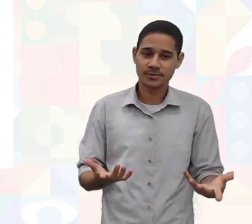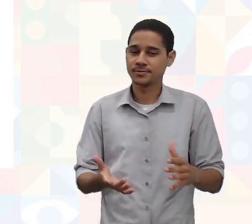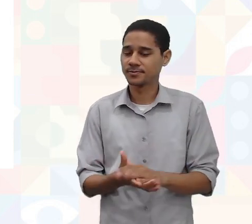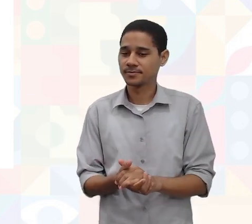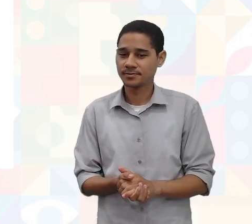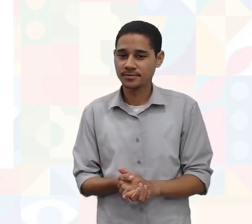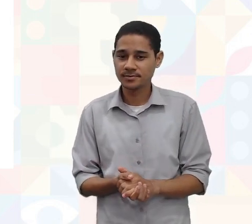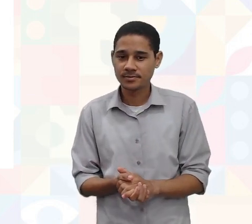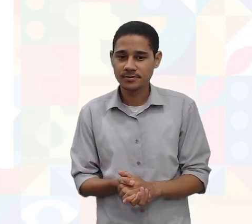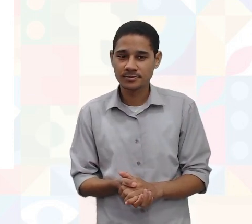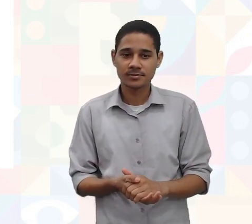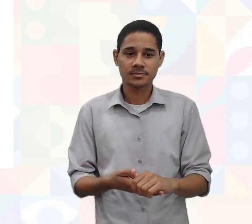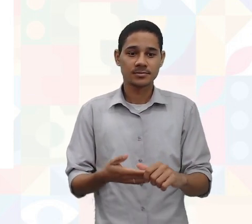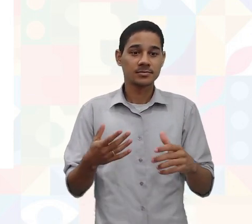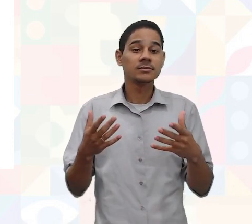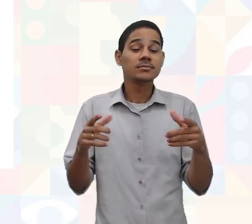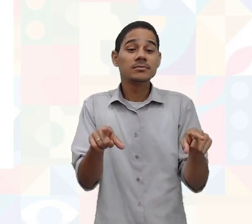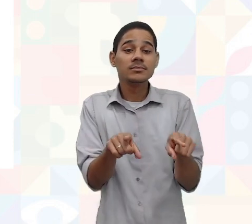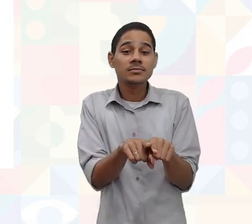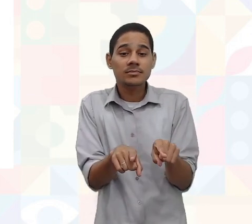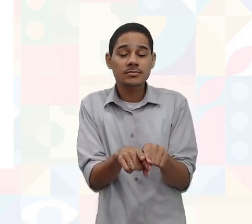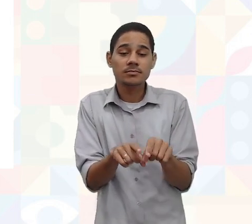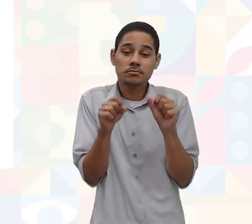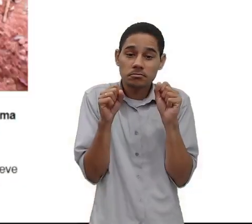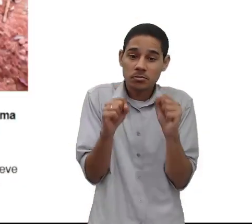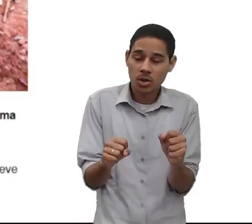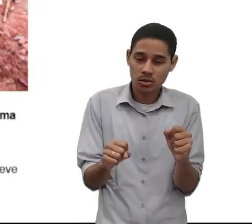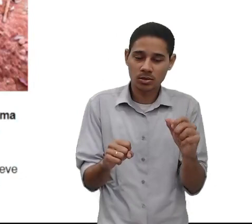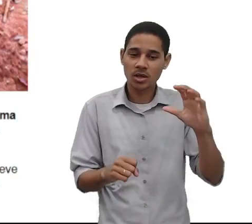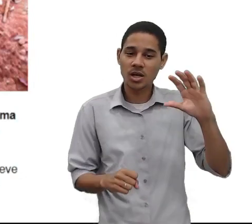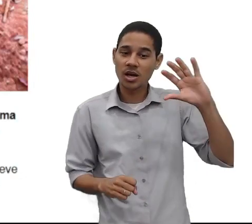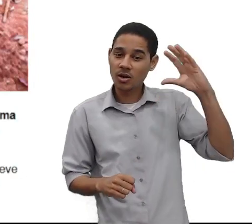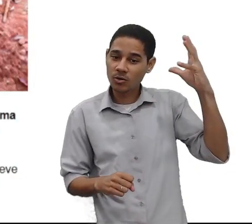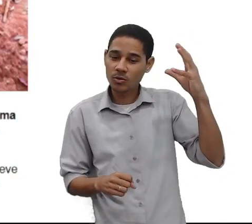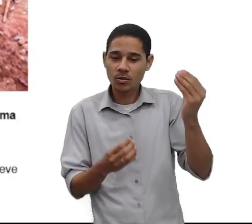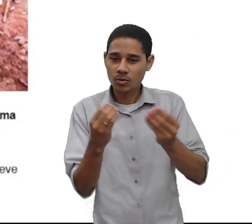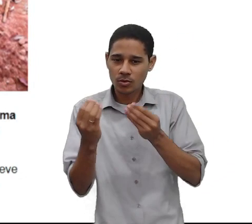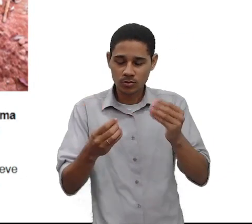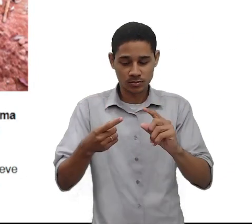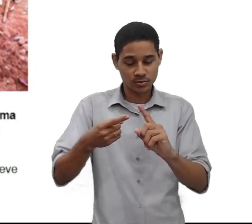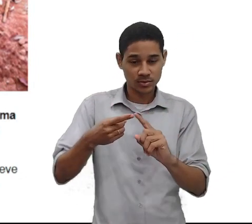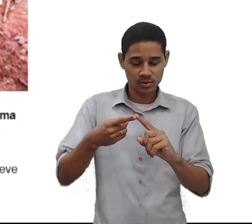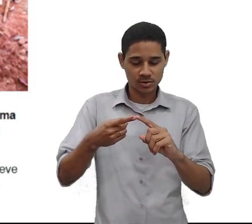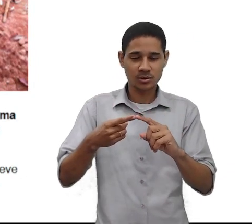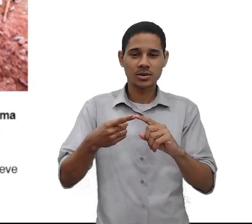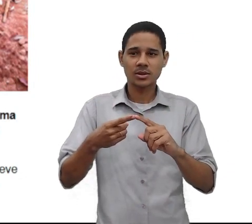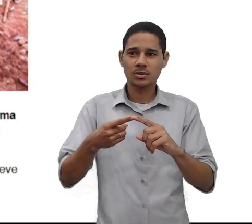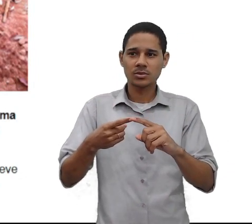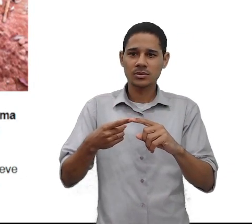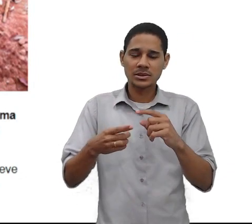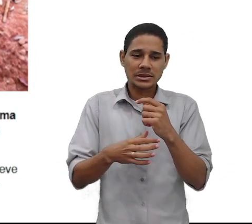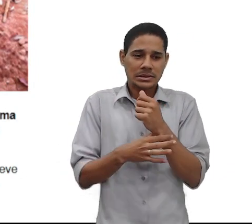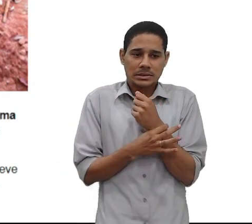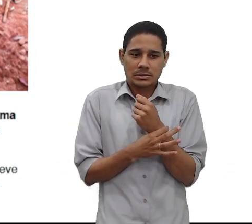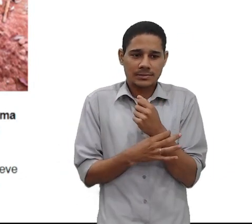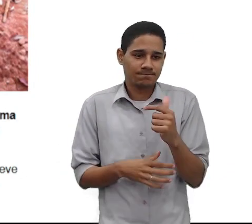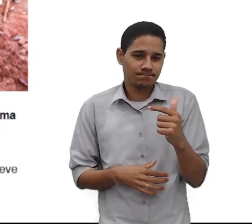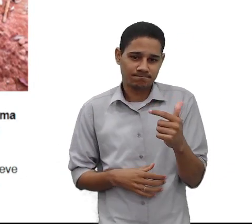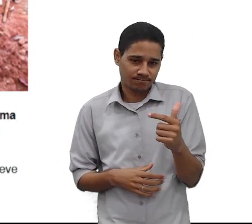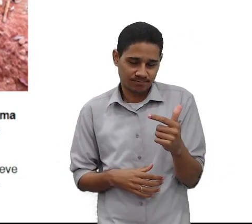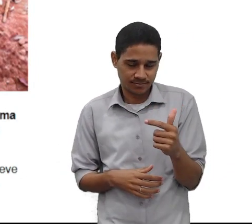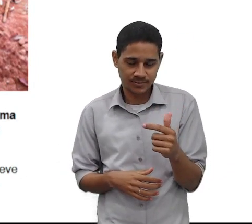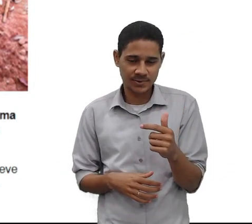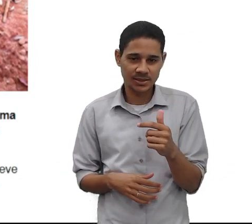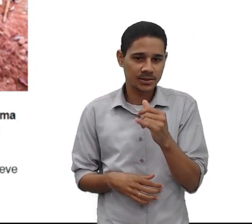As causas de acidente também podem ser classificadas em condições inseguras, que nada mais são que